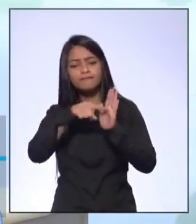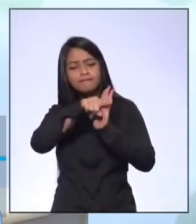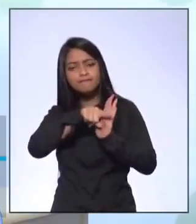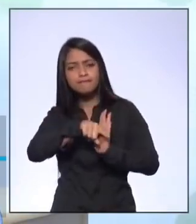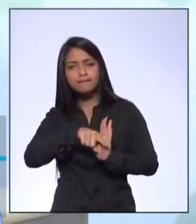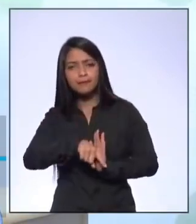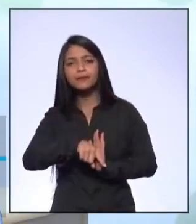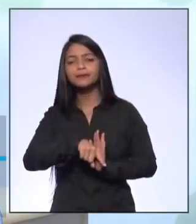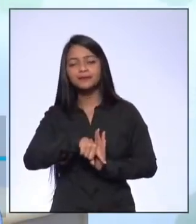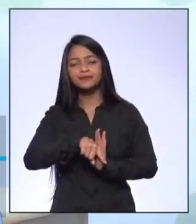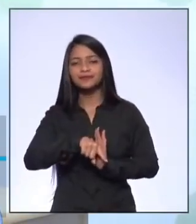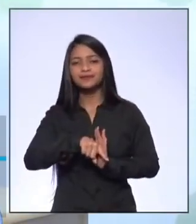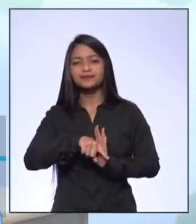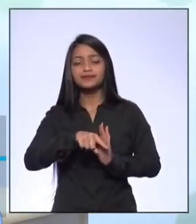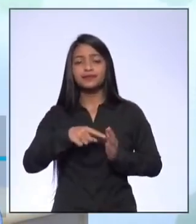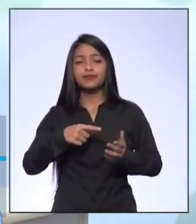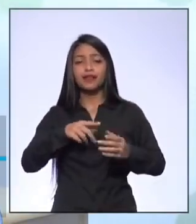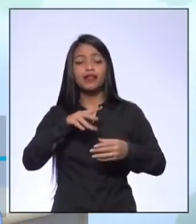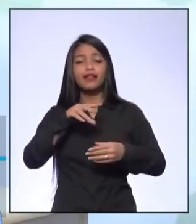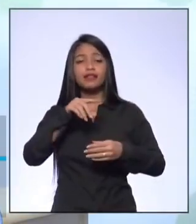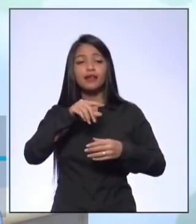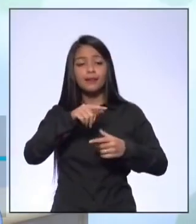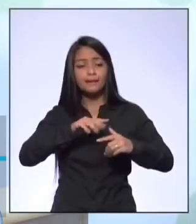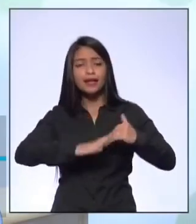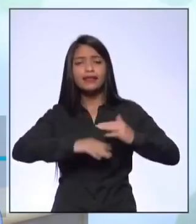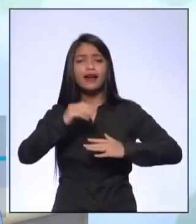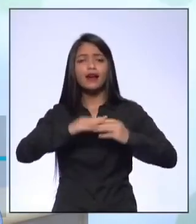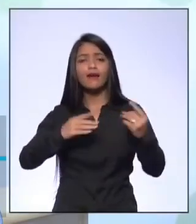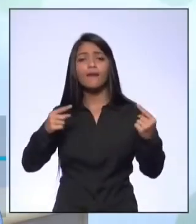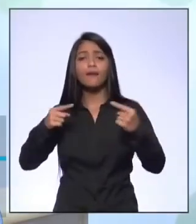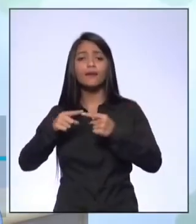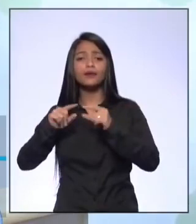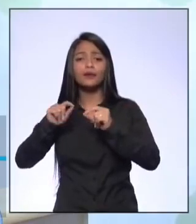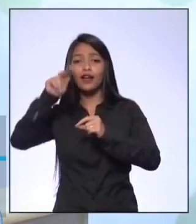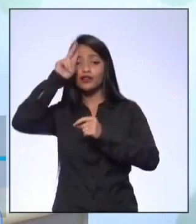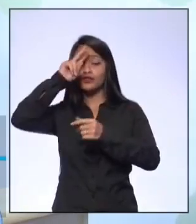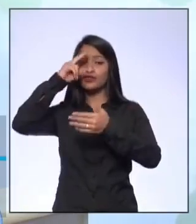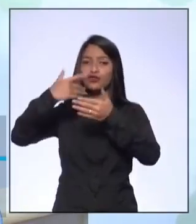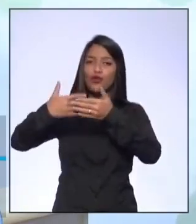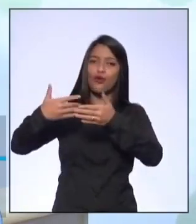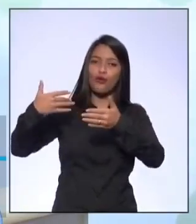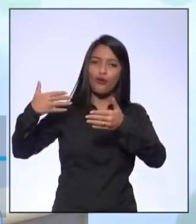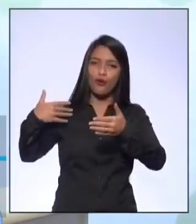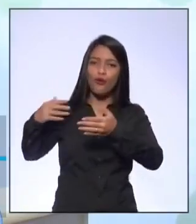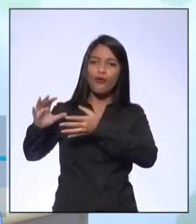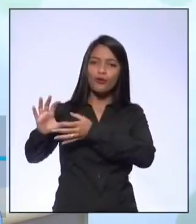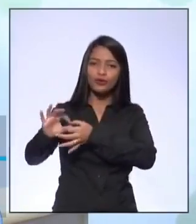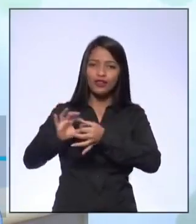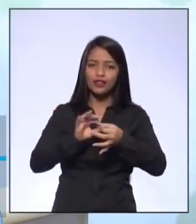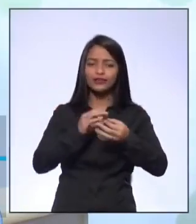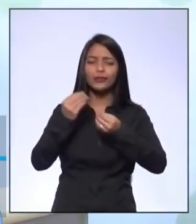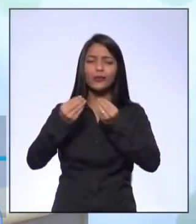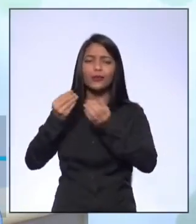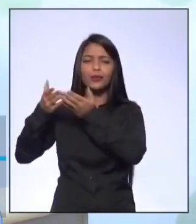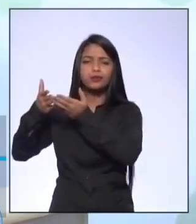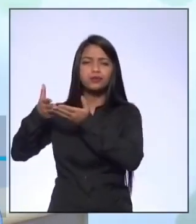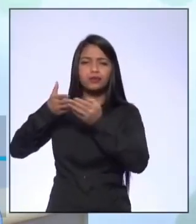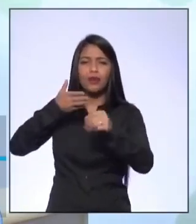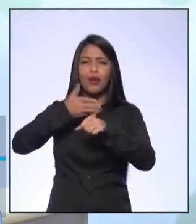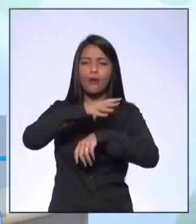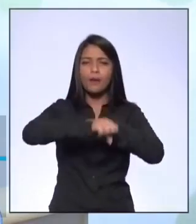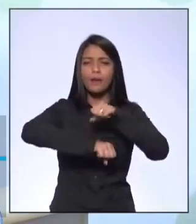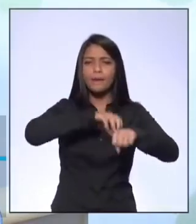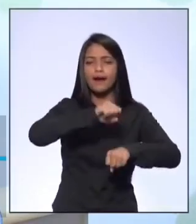dentro desse contexto histórico da colonização, da dominação do território,